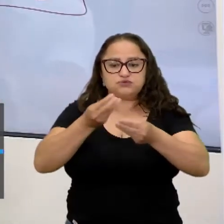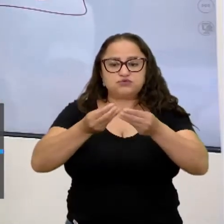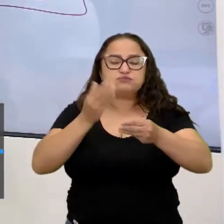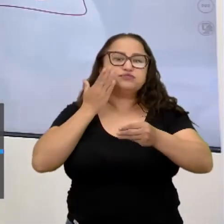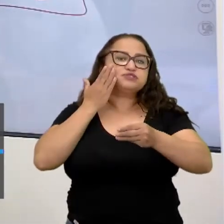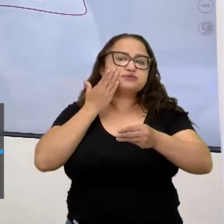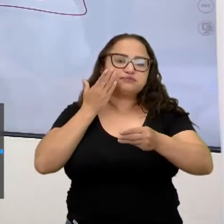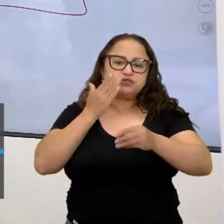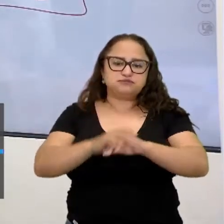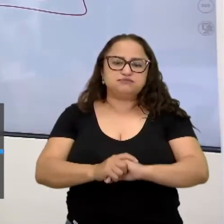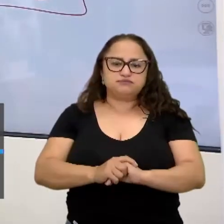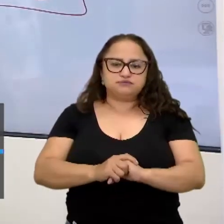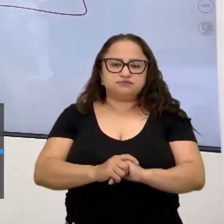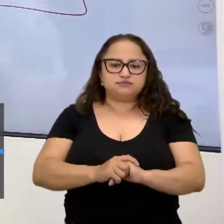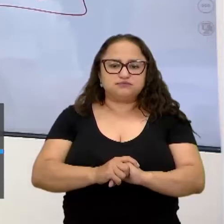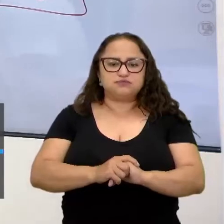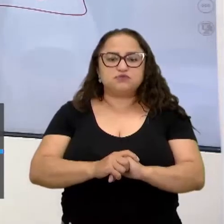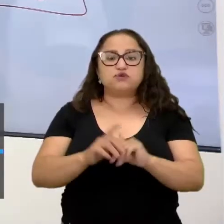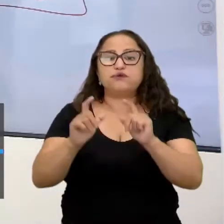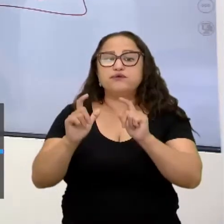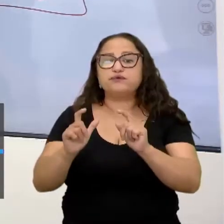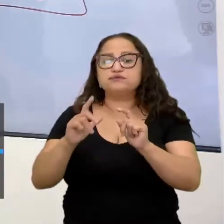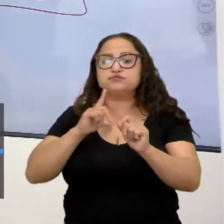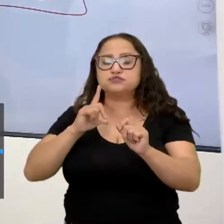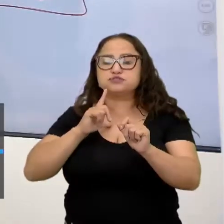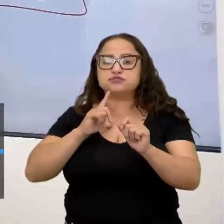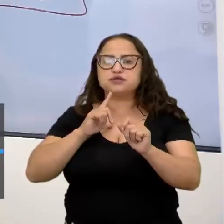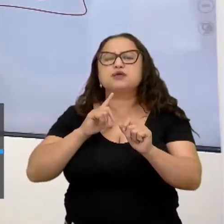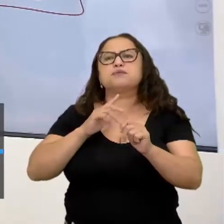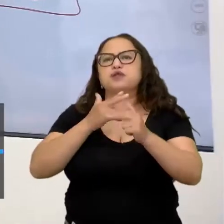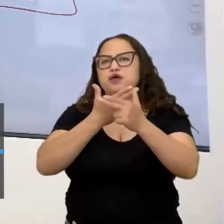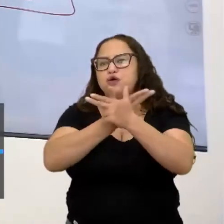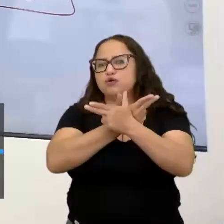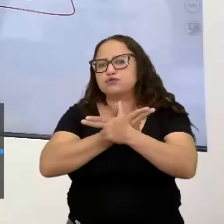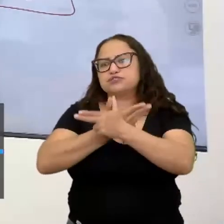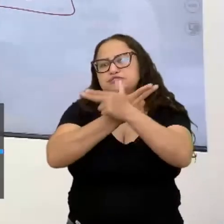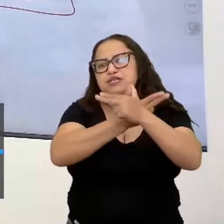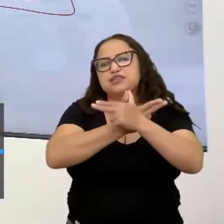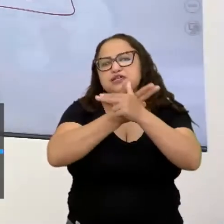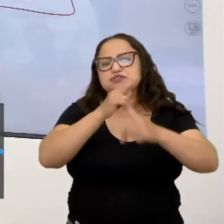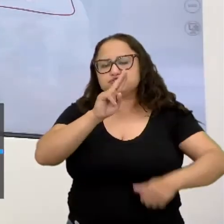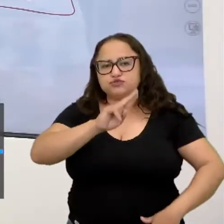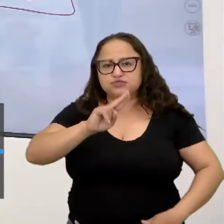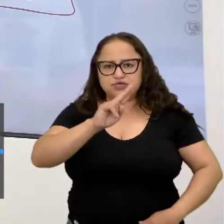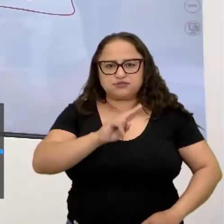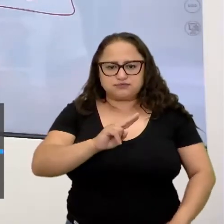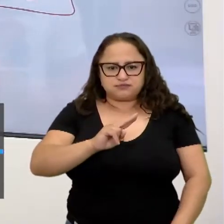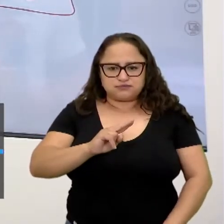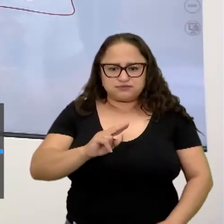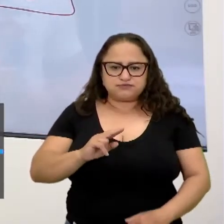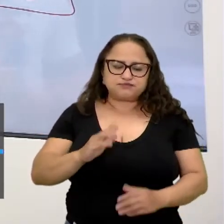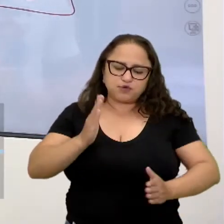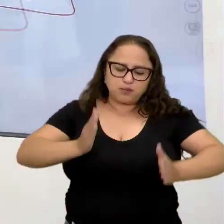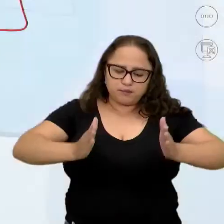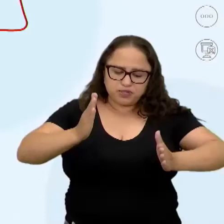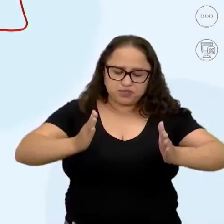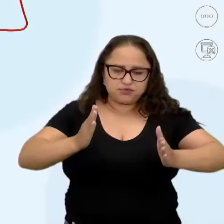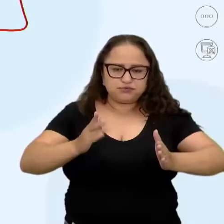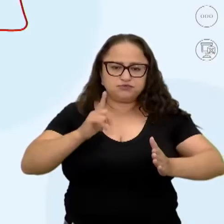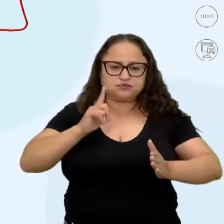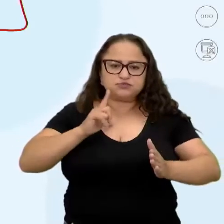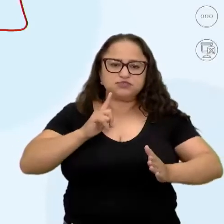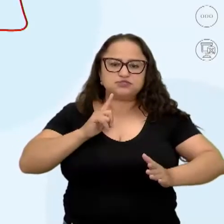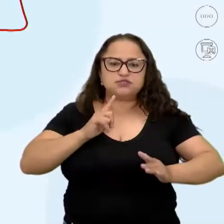para saber qual é o campo gravitacional aplicado nesse satélite aí. Beleza? Período proporcional aí